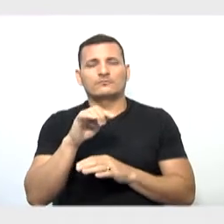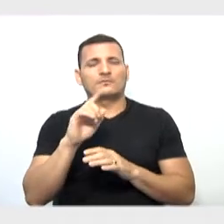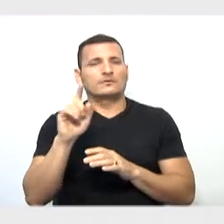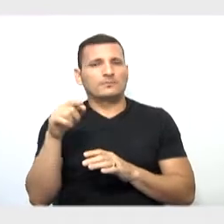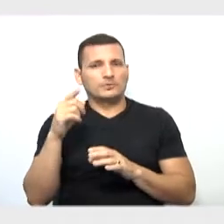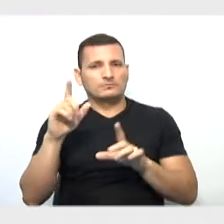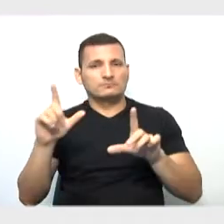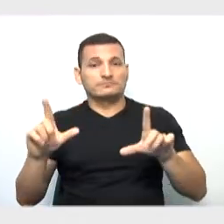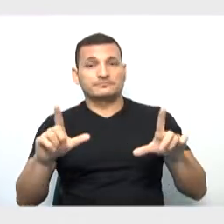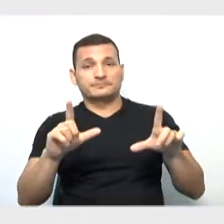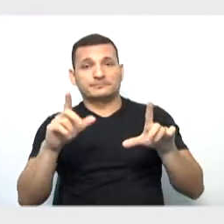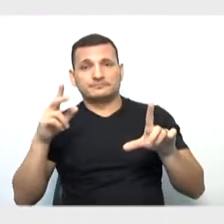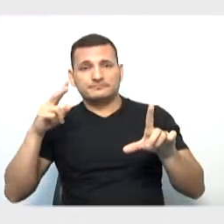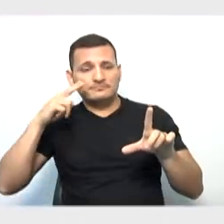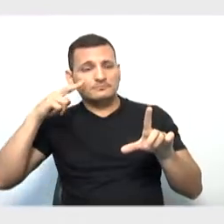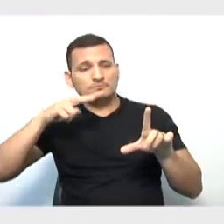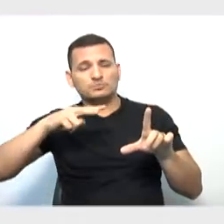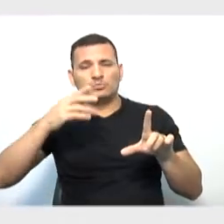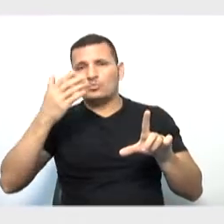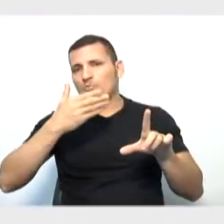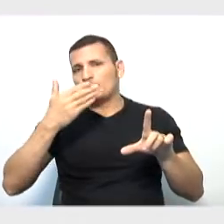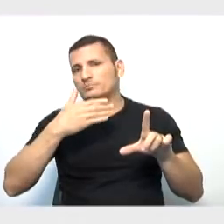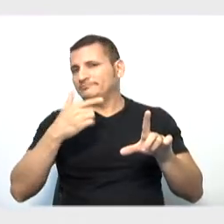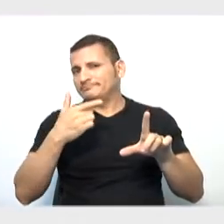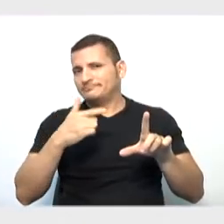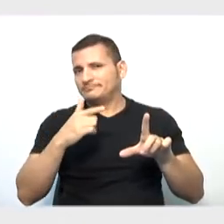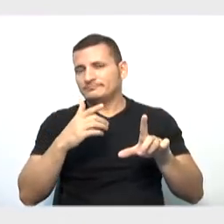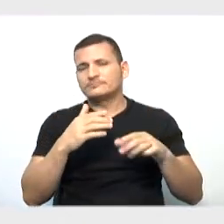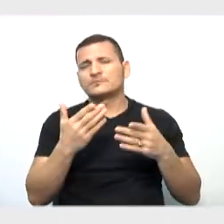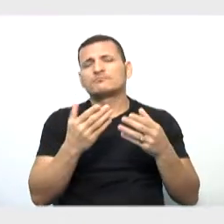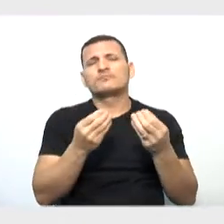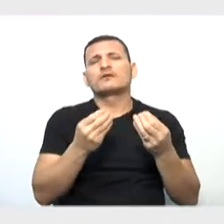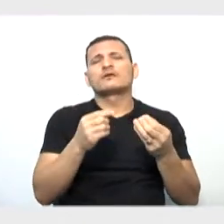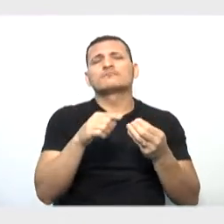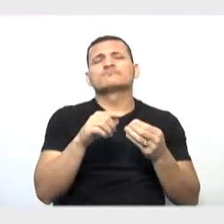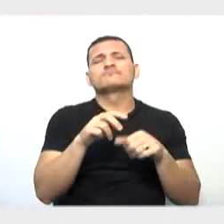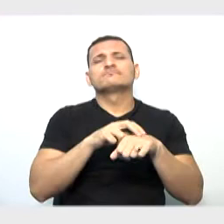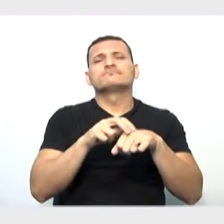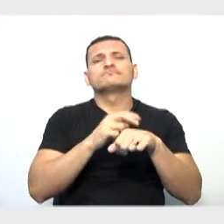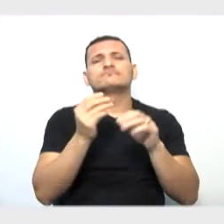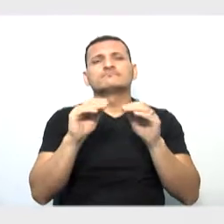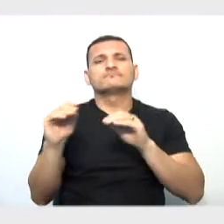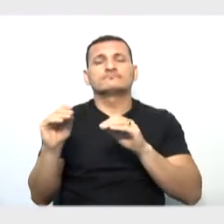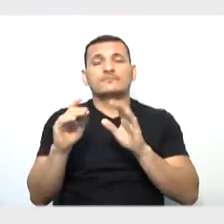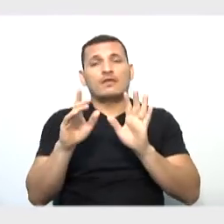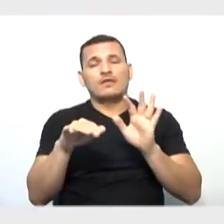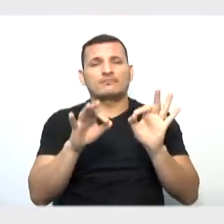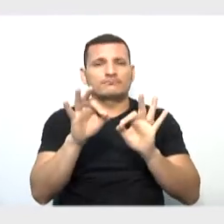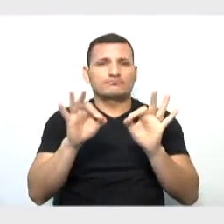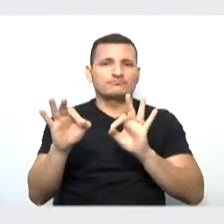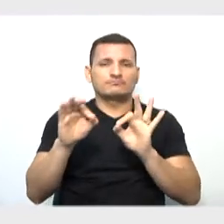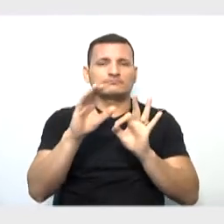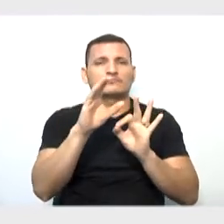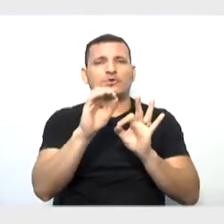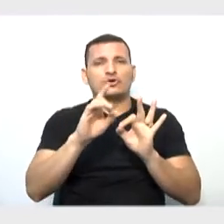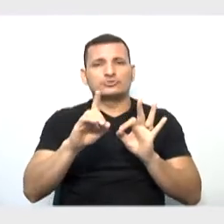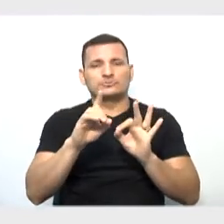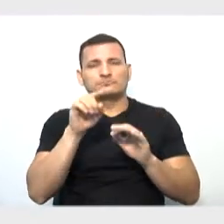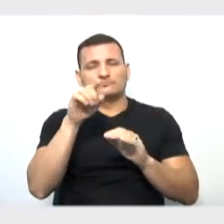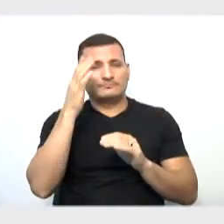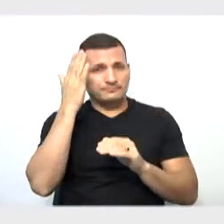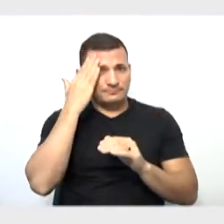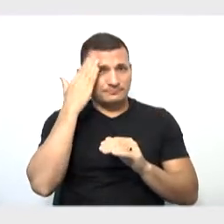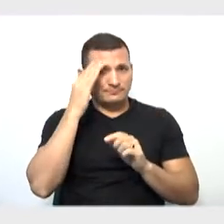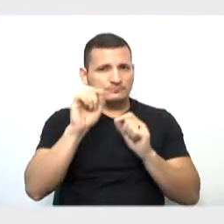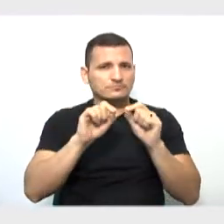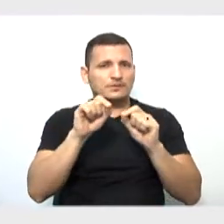aparecer na página quando a gente for rodar. Então, para que vai escrever comentário, professor? Para organizar o nosso código, para você saber o